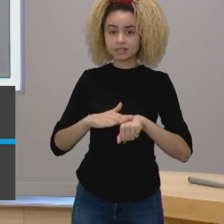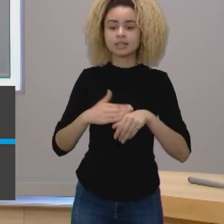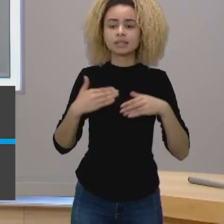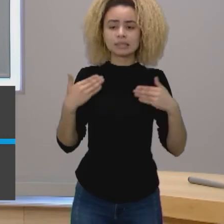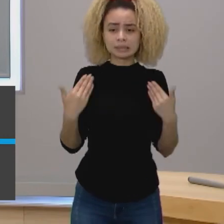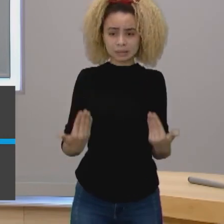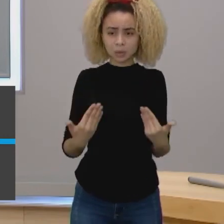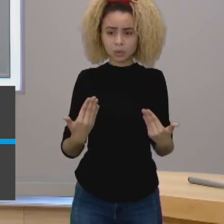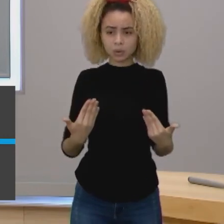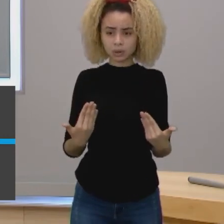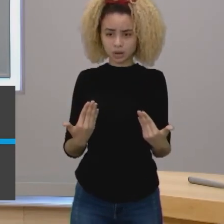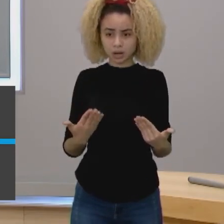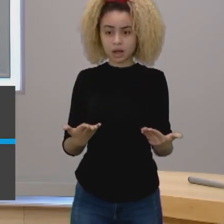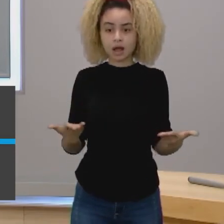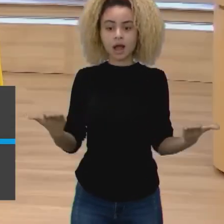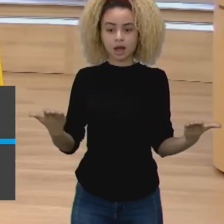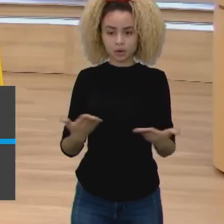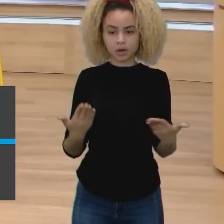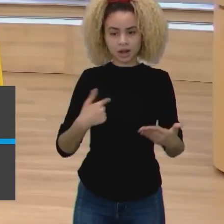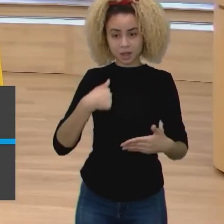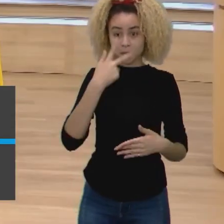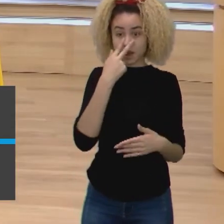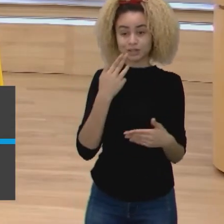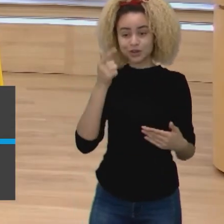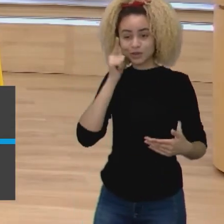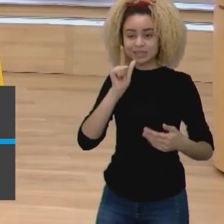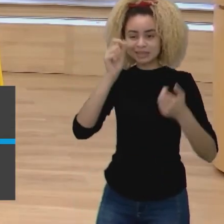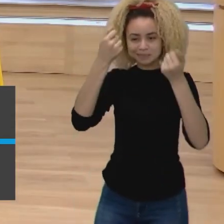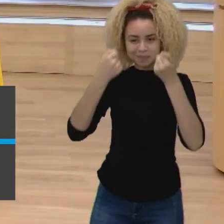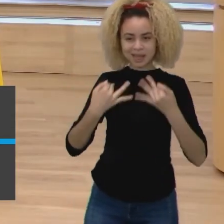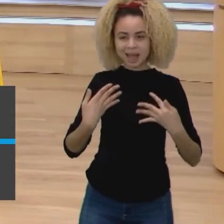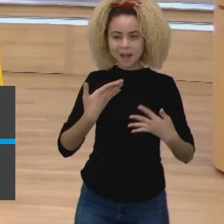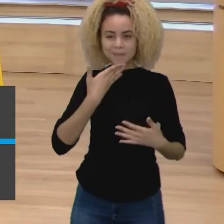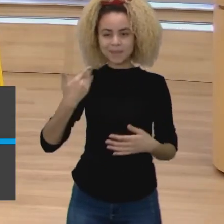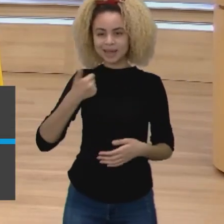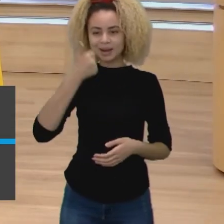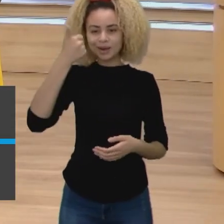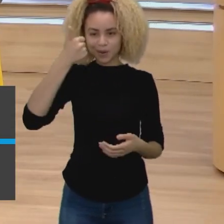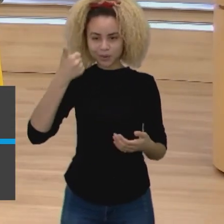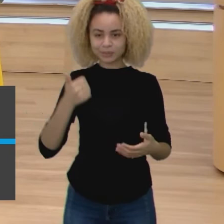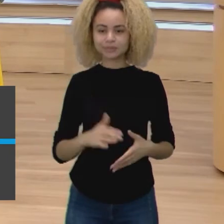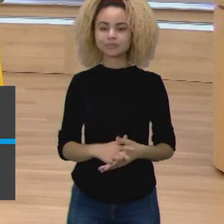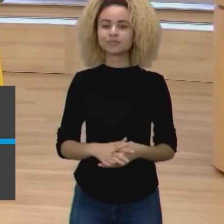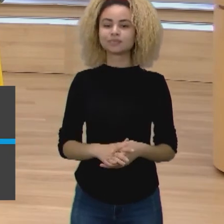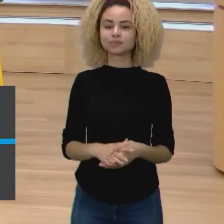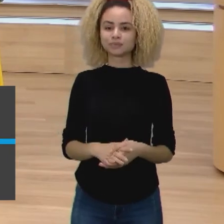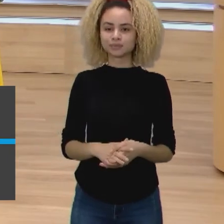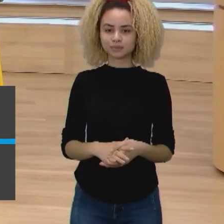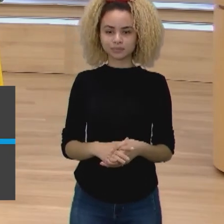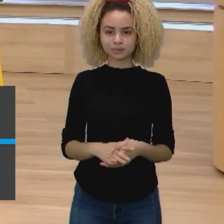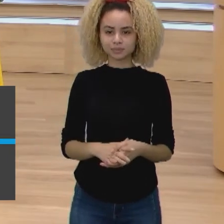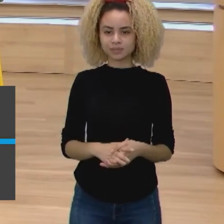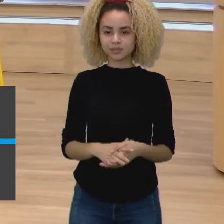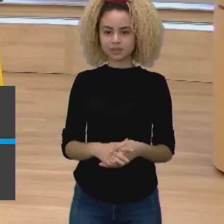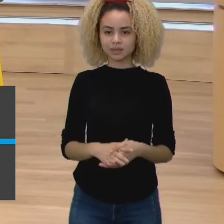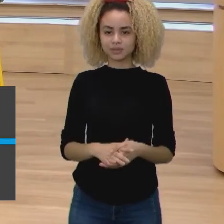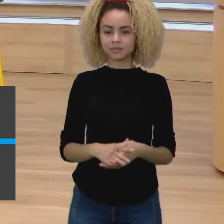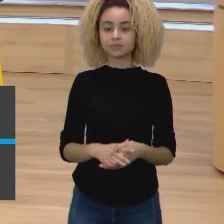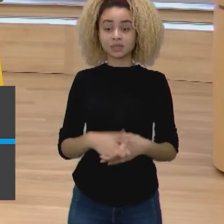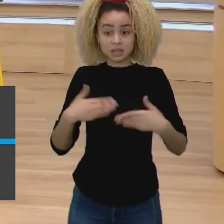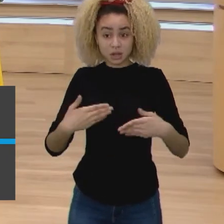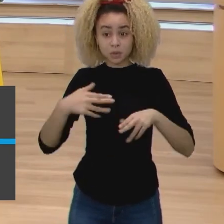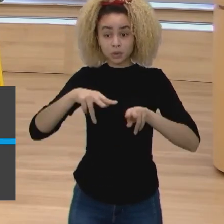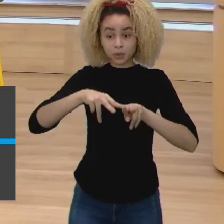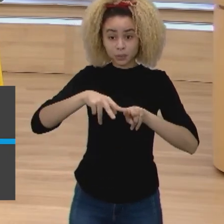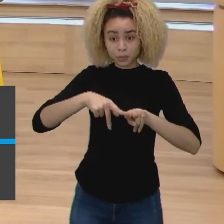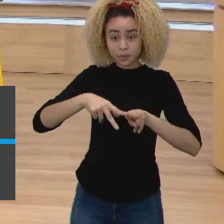Então, agora acho que eu consegui ilustrar bem essa questão que eu estava falando. Então, o skate ele